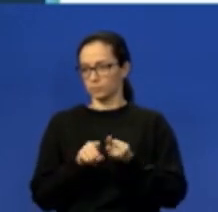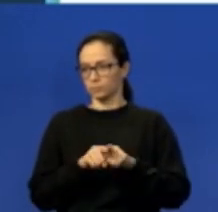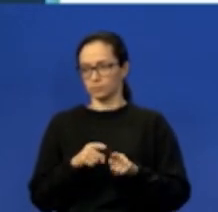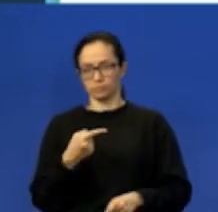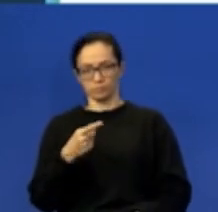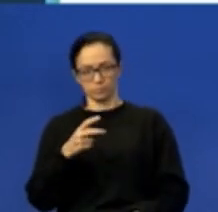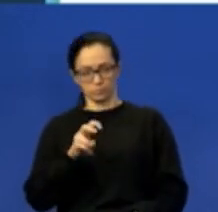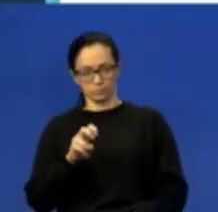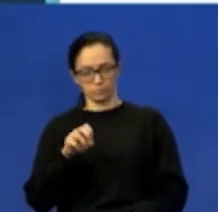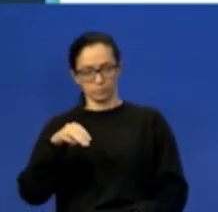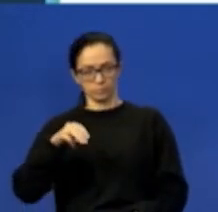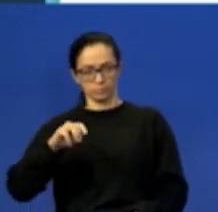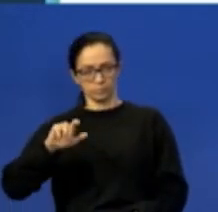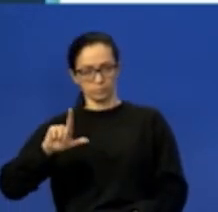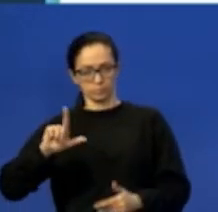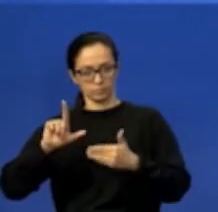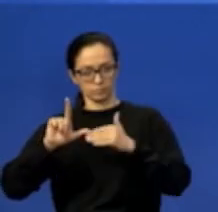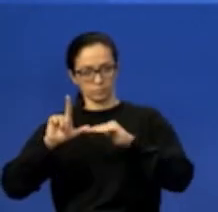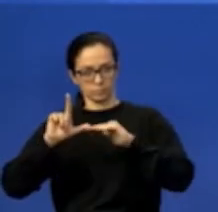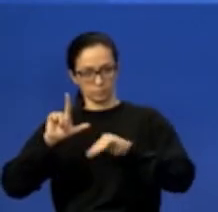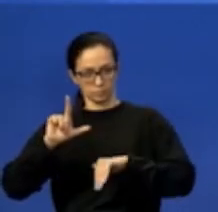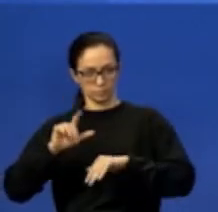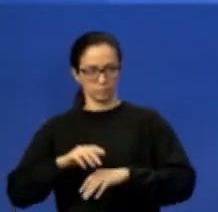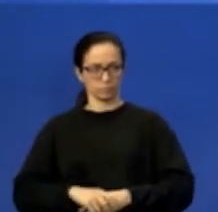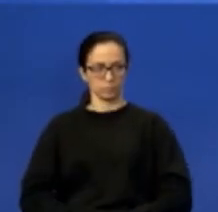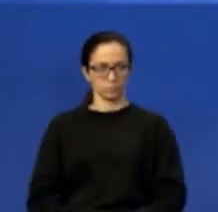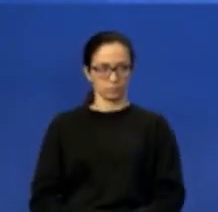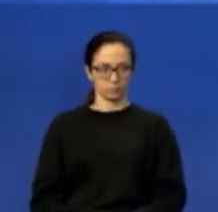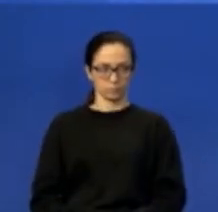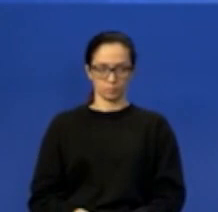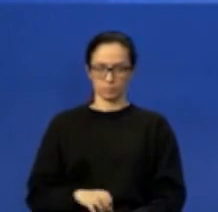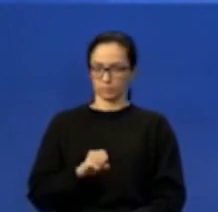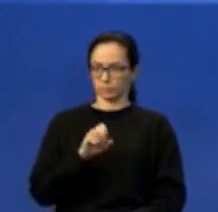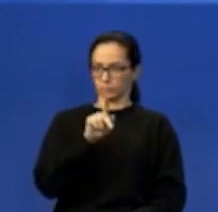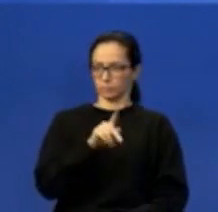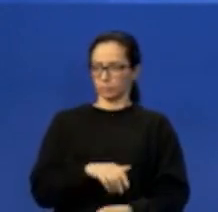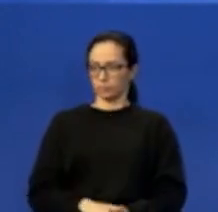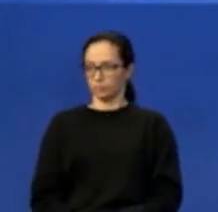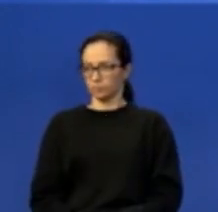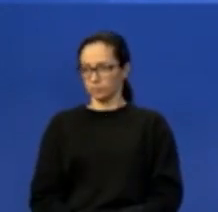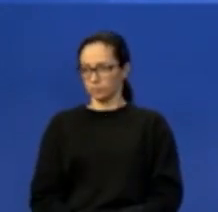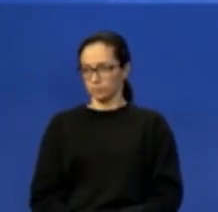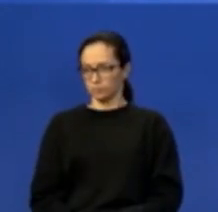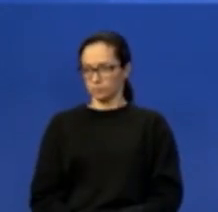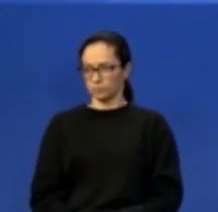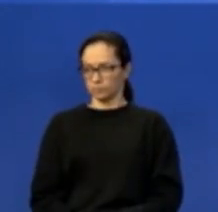ela estaria menor do que 15. E agora nós vamos falar um pouquinho sobre,